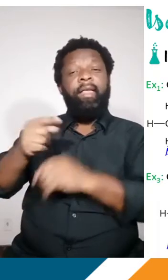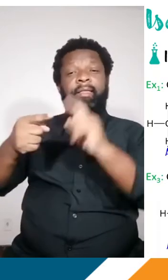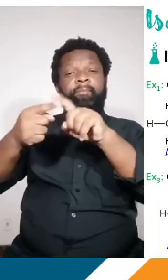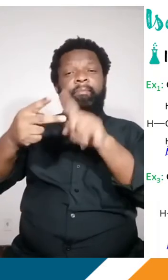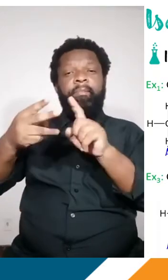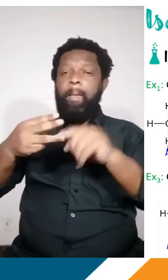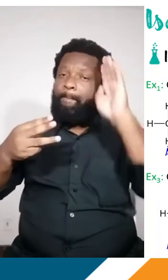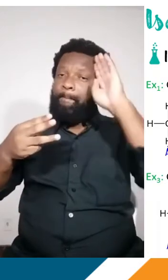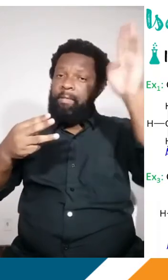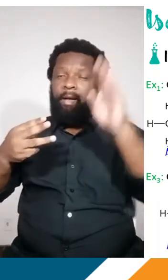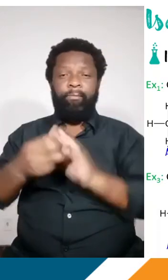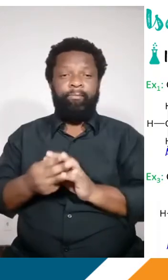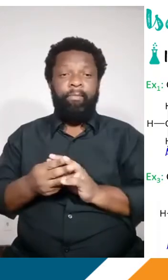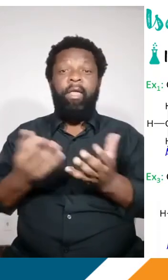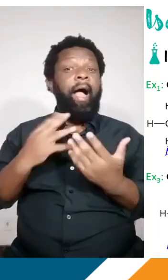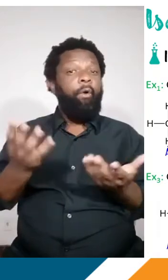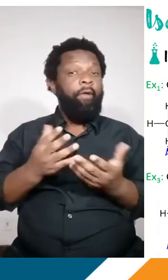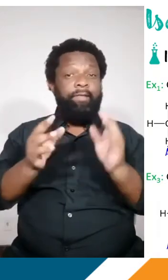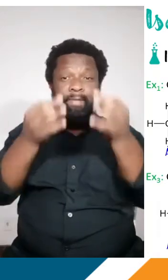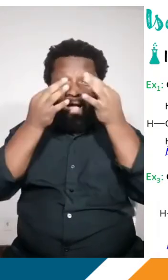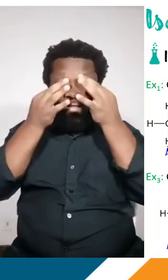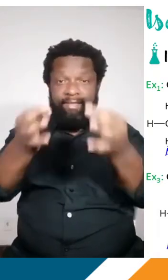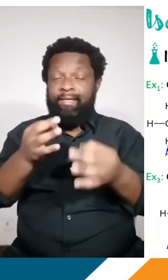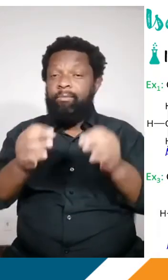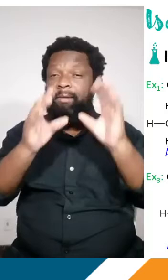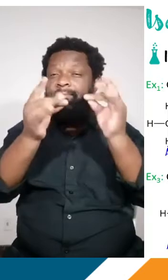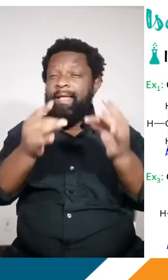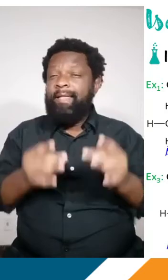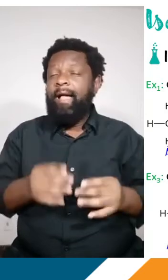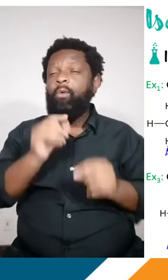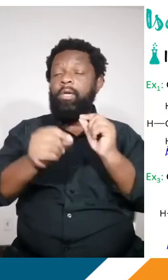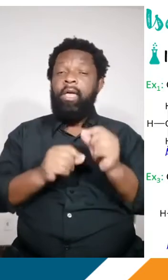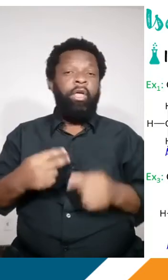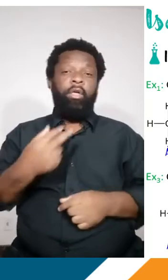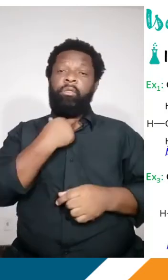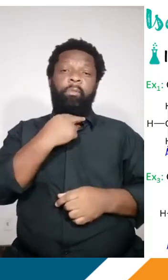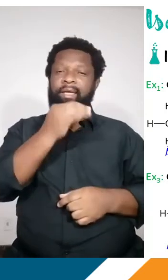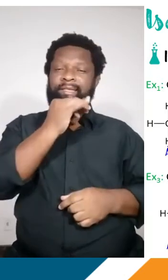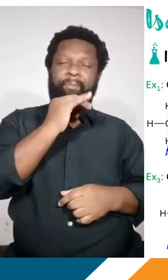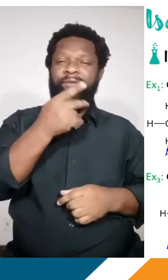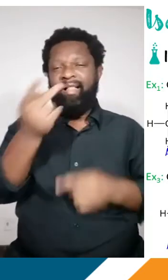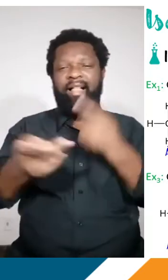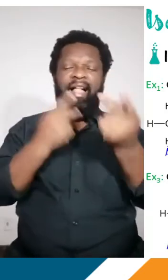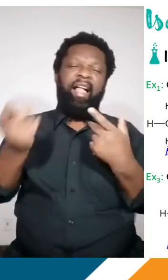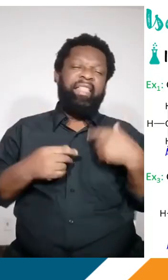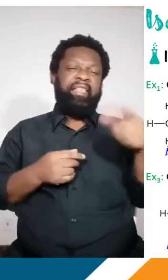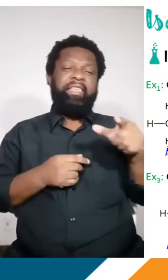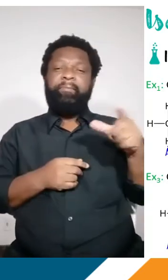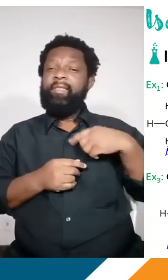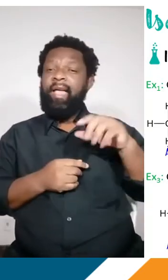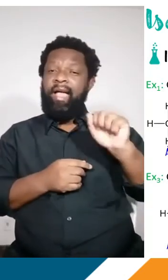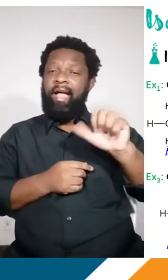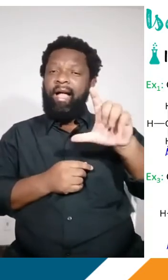os principais casos. E aí eu chamo a atenção para alguns detalhes, né? Eu não posso, por exemplo, dizer que esse composto,